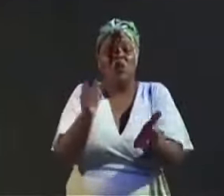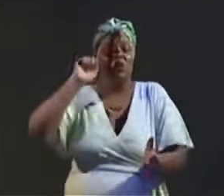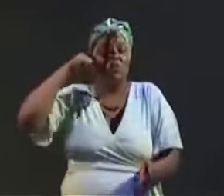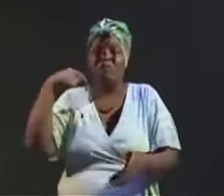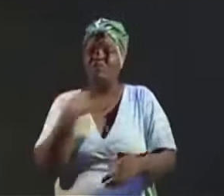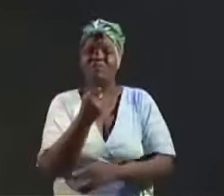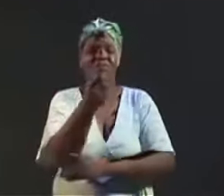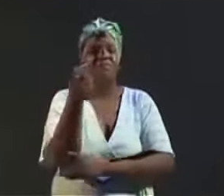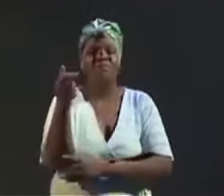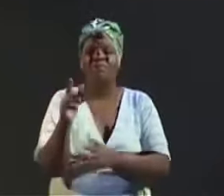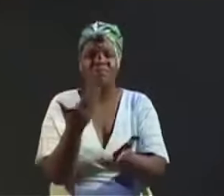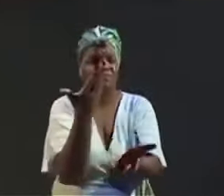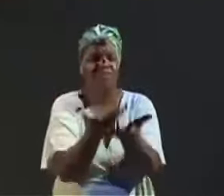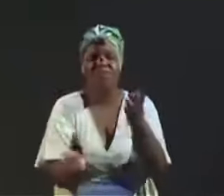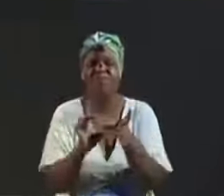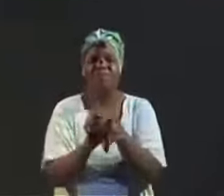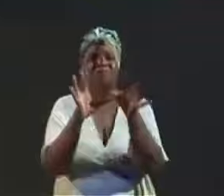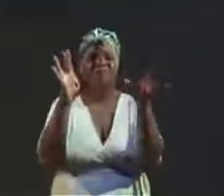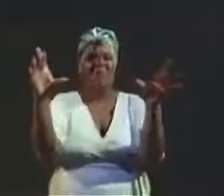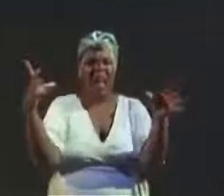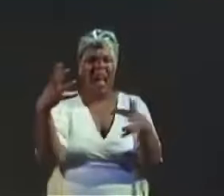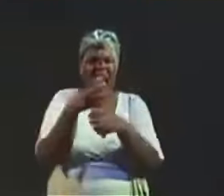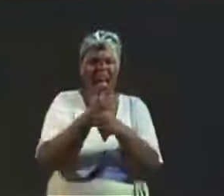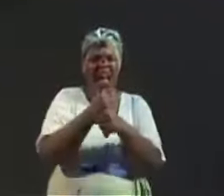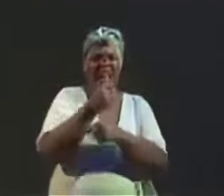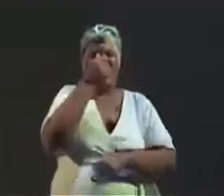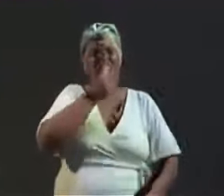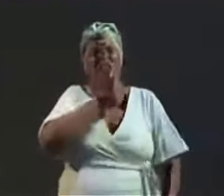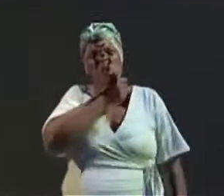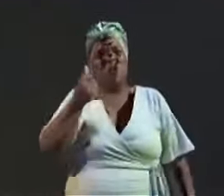senhor. Não se cria pra quem é de verdade, treme a rocha, mas não destrói, moro.